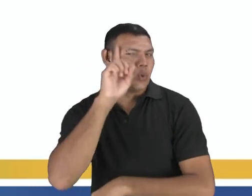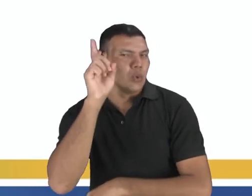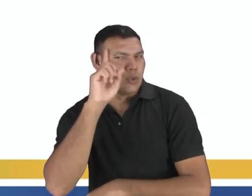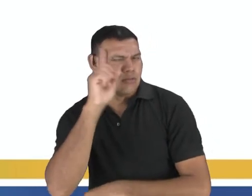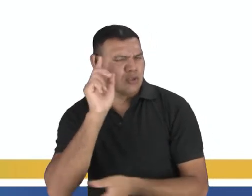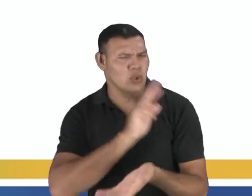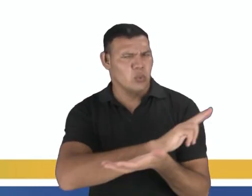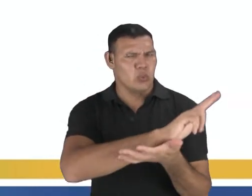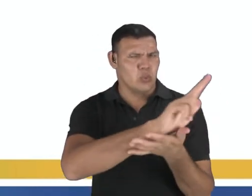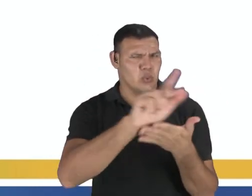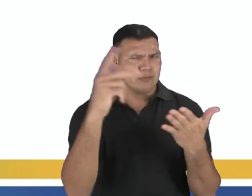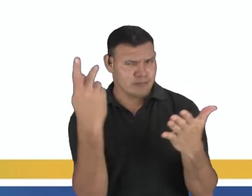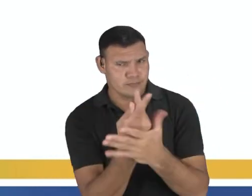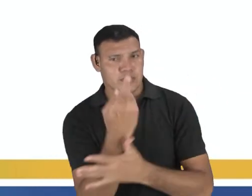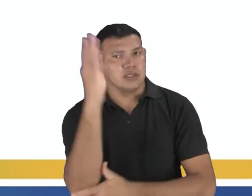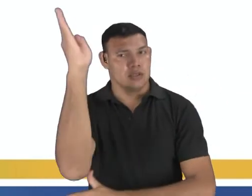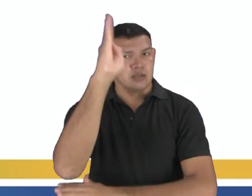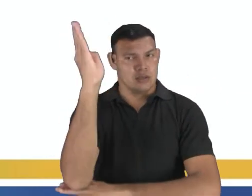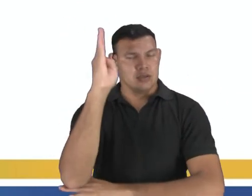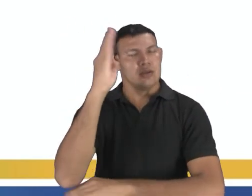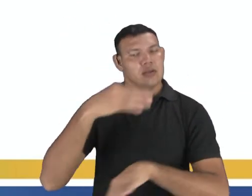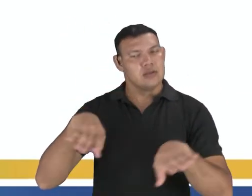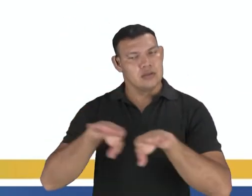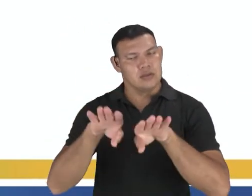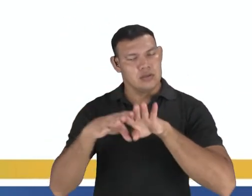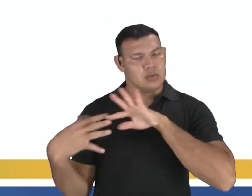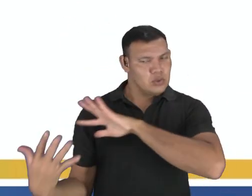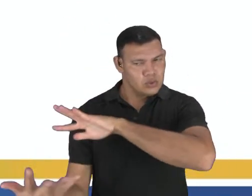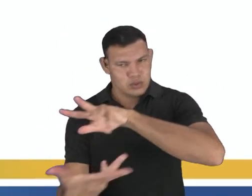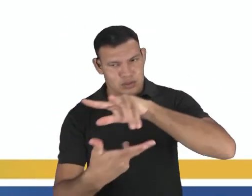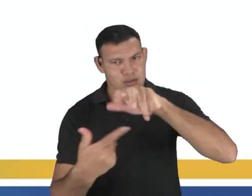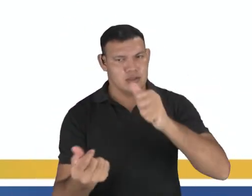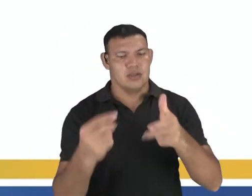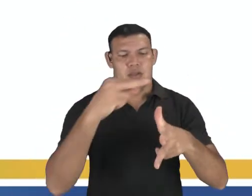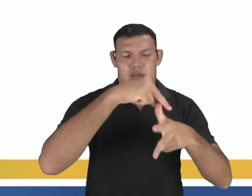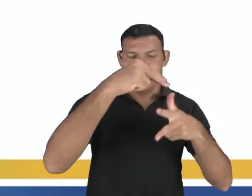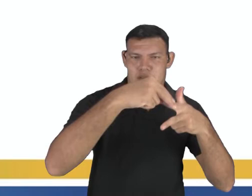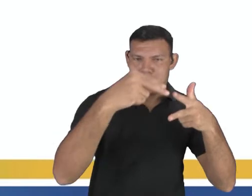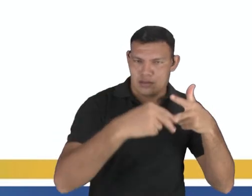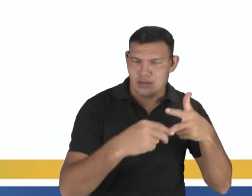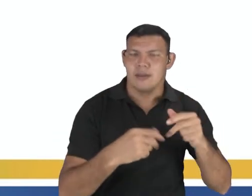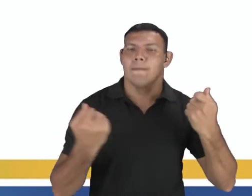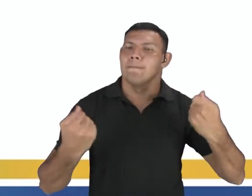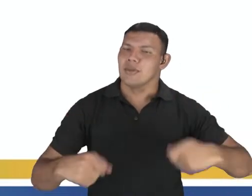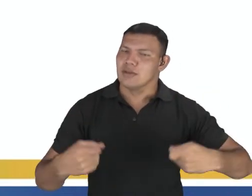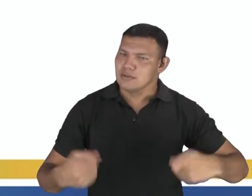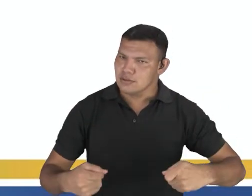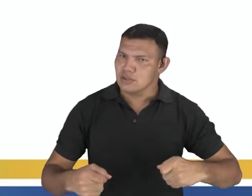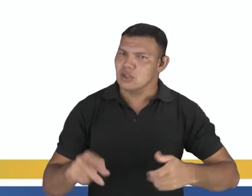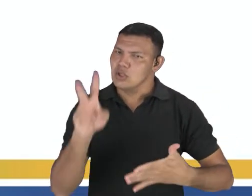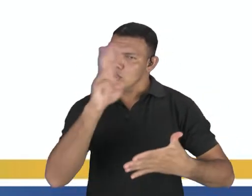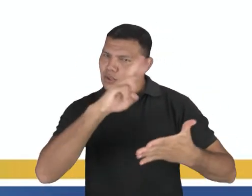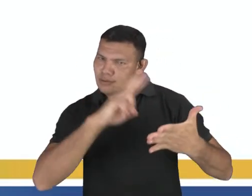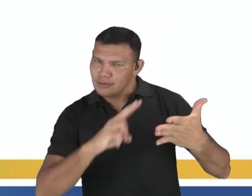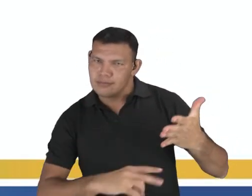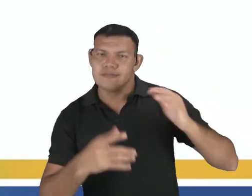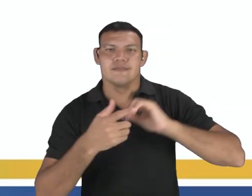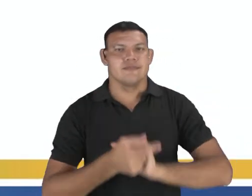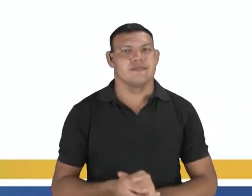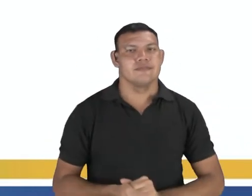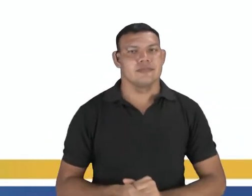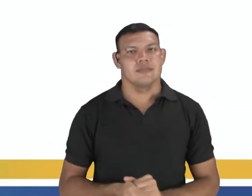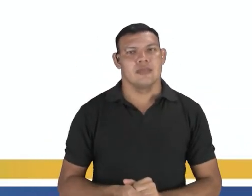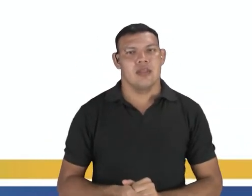Esteja atento aos acontecimentos variados de todo o Brasil e do mundo. Vai fazer o Enem, vai fazer a prova, você tem